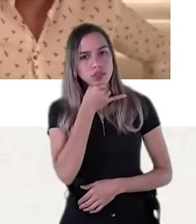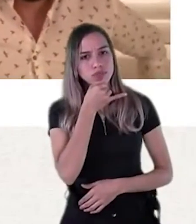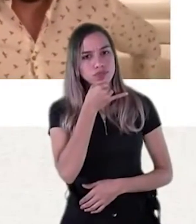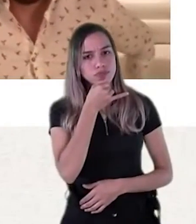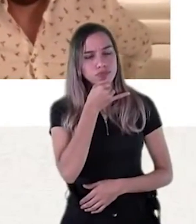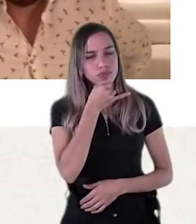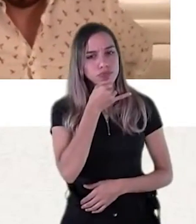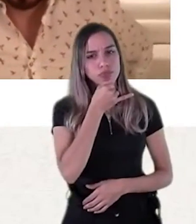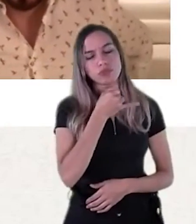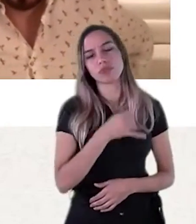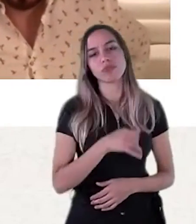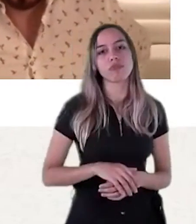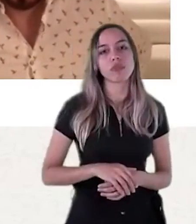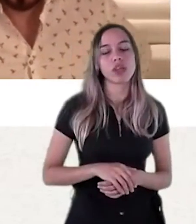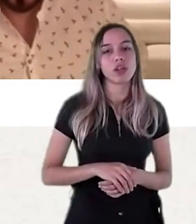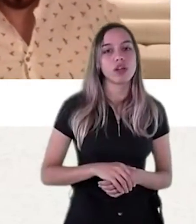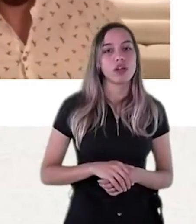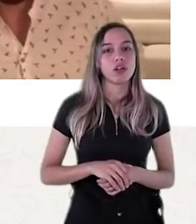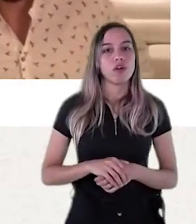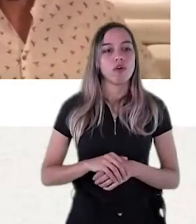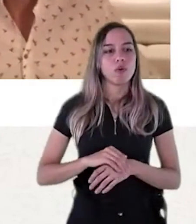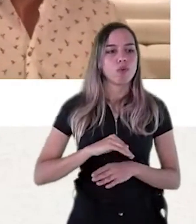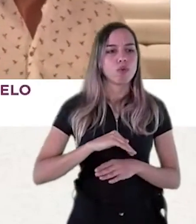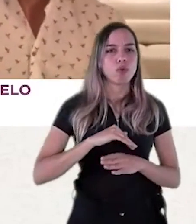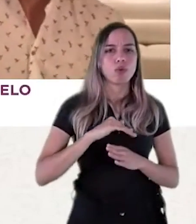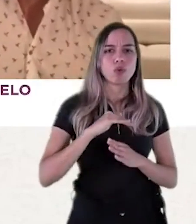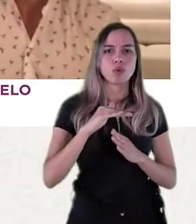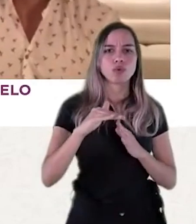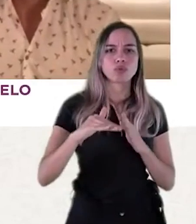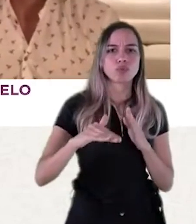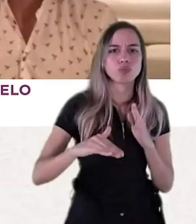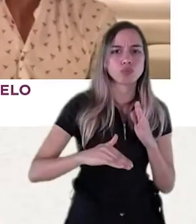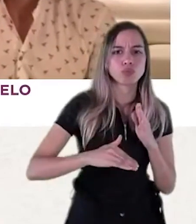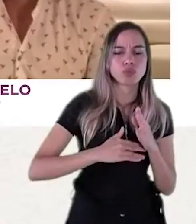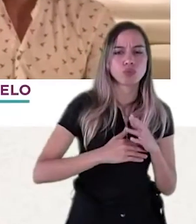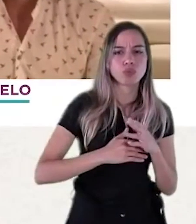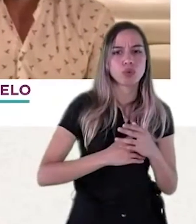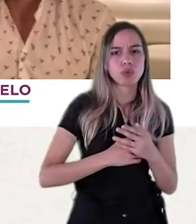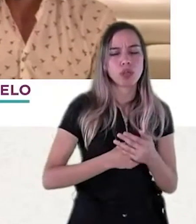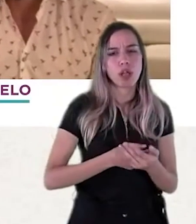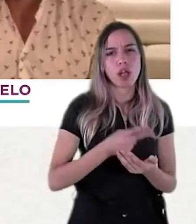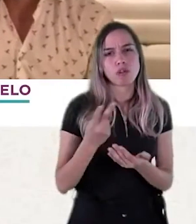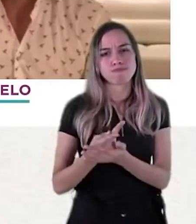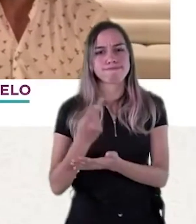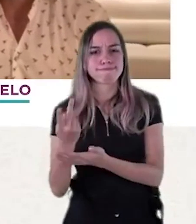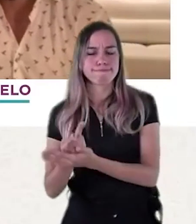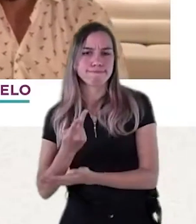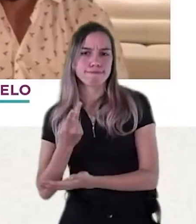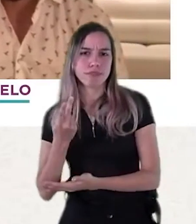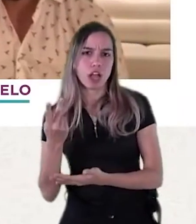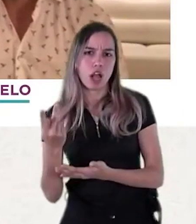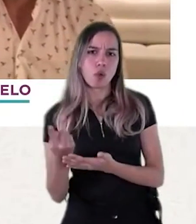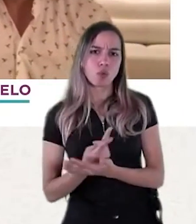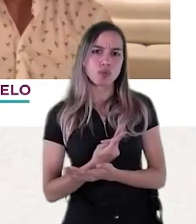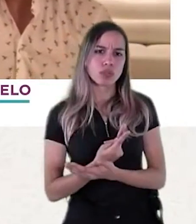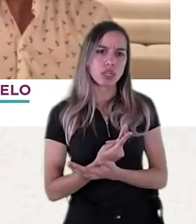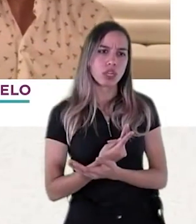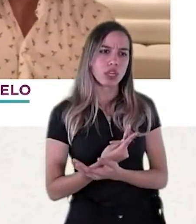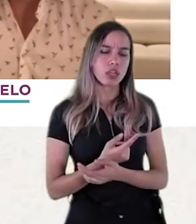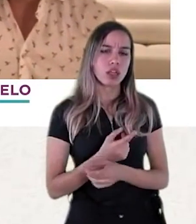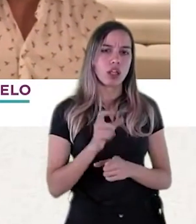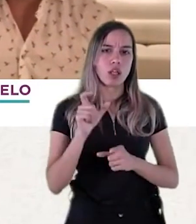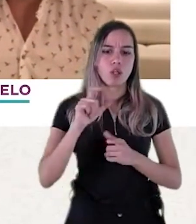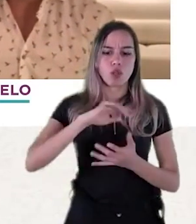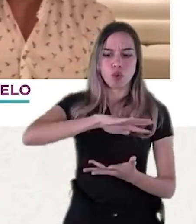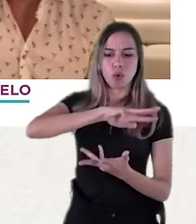todos os acontecimentos do mundo, né? A tristeza tomou conta, né? Eu